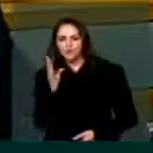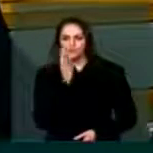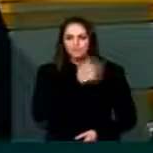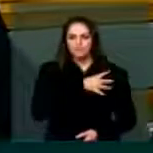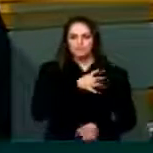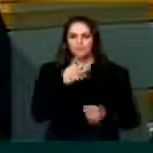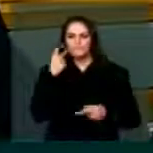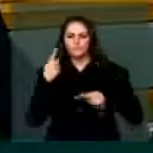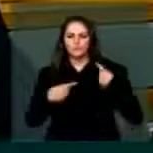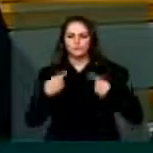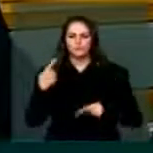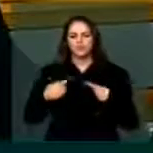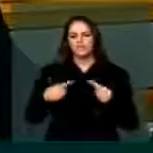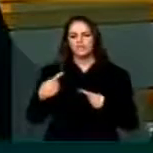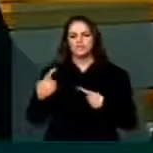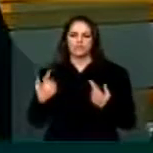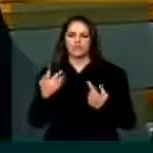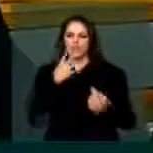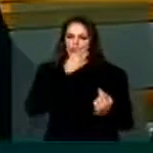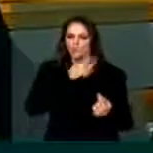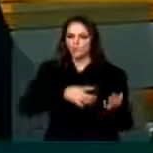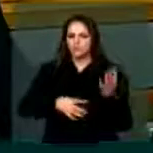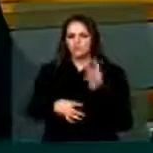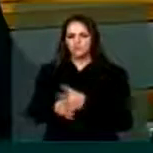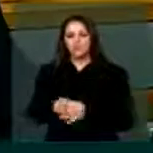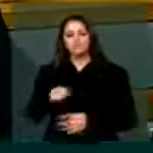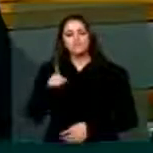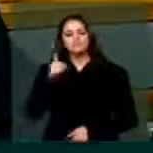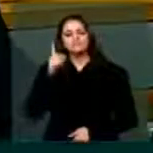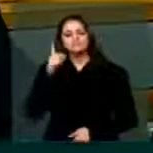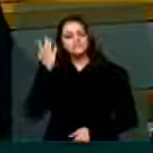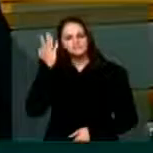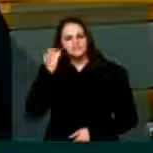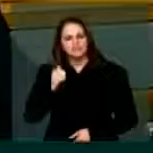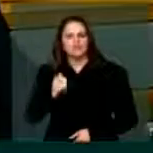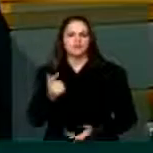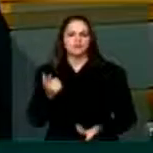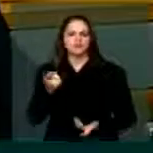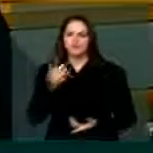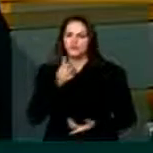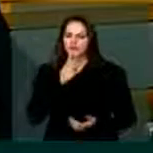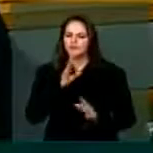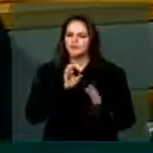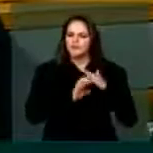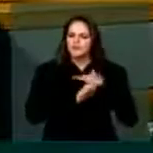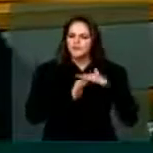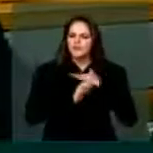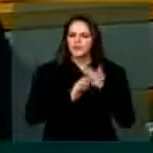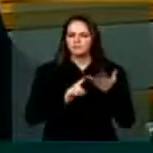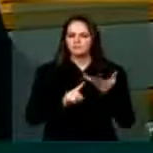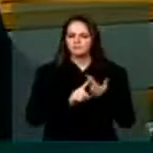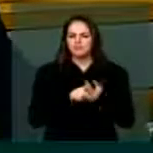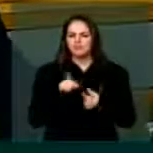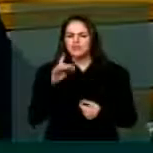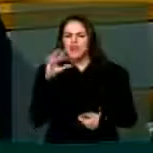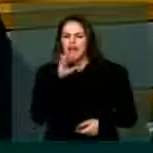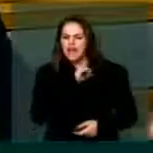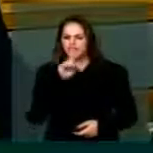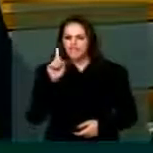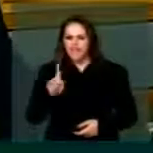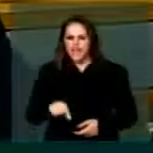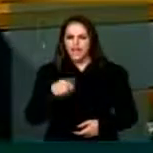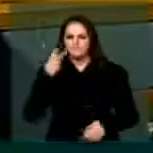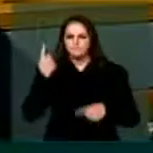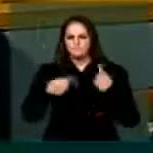de tudo isso, assistiu essas montanhas de dinheiro, esses contratos, essas empresas envolvidas, estuda a disputa política ou